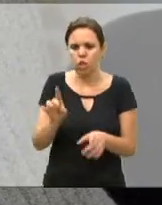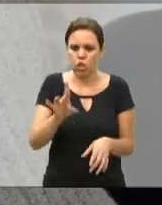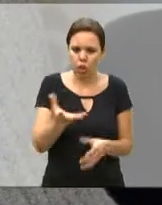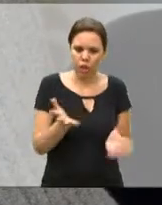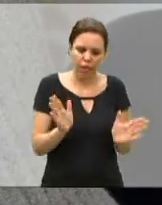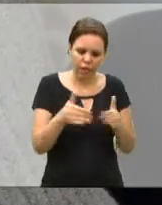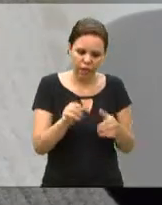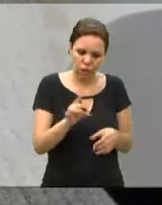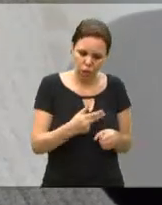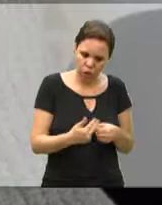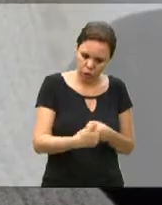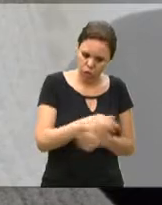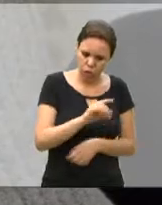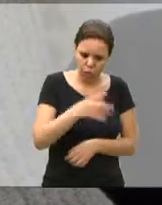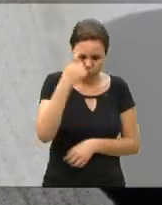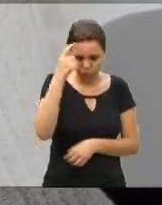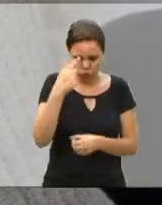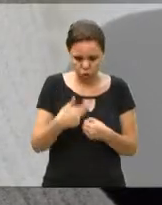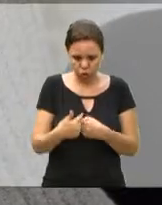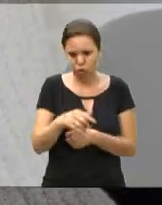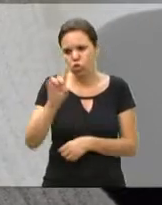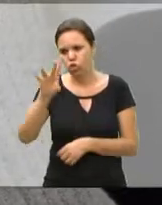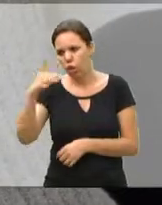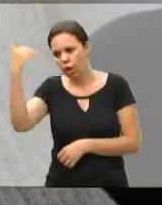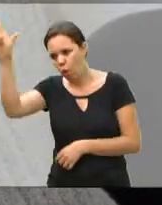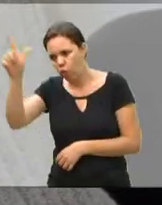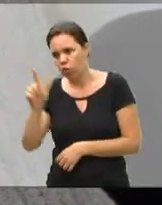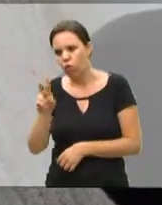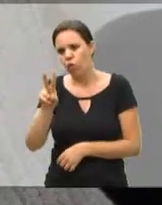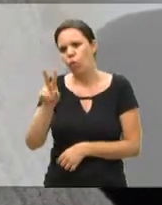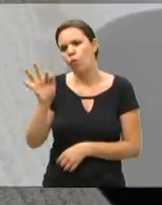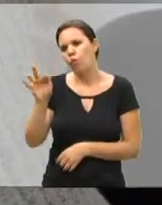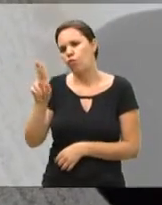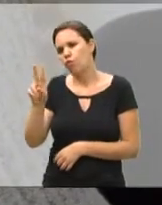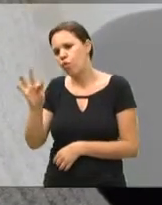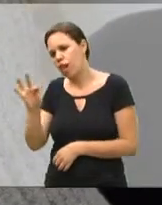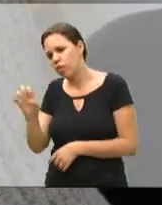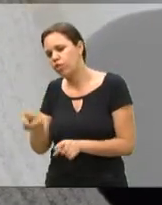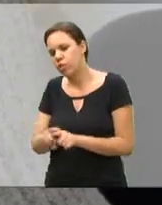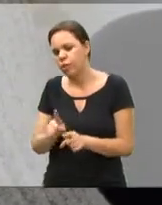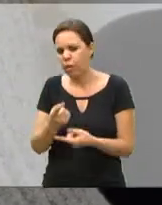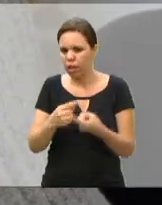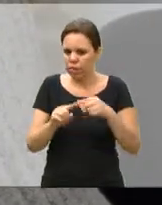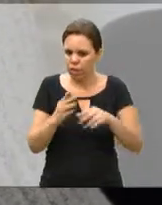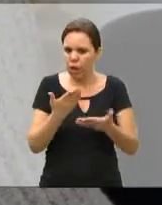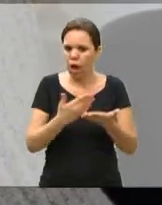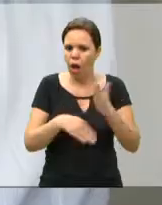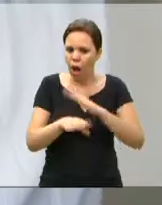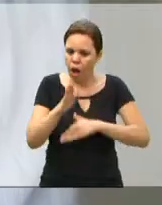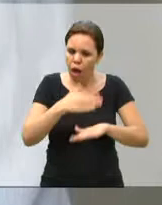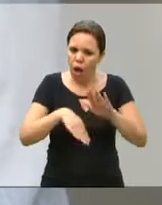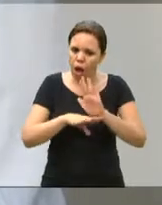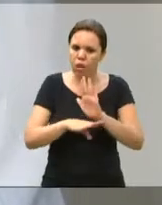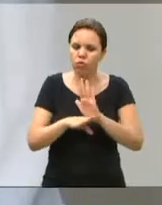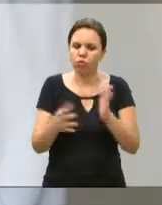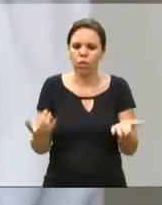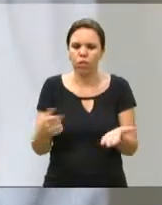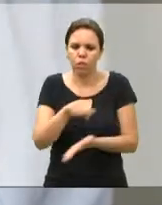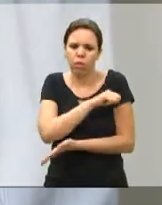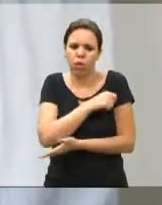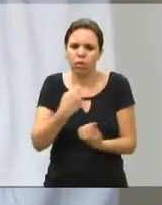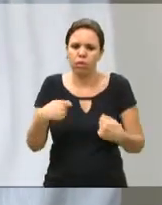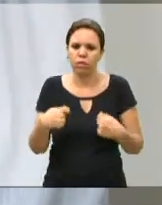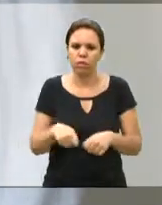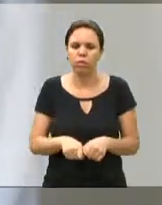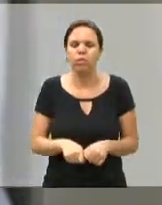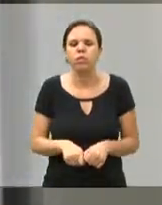que a vida dele sempre pensou na Unicamp, tem outro que só quer a FUVEST, então você tem que adequar ali a necessidade de cada um. E uma aula criativa